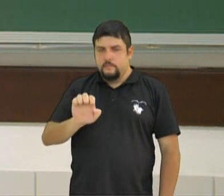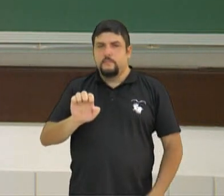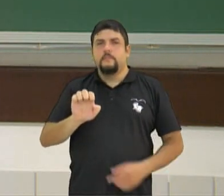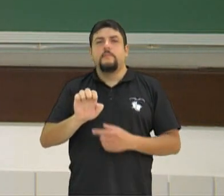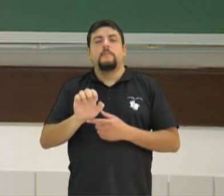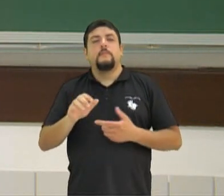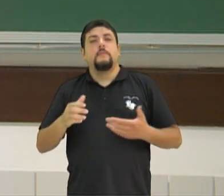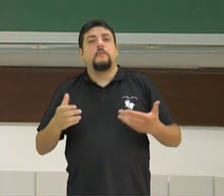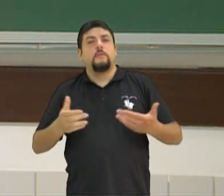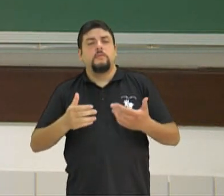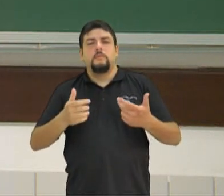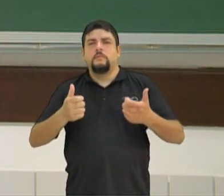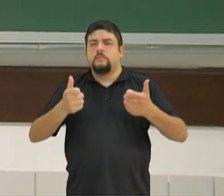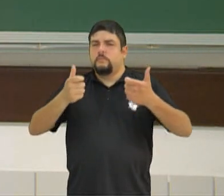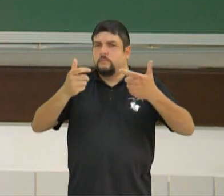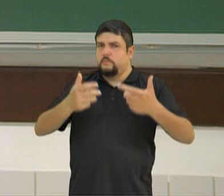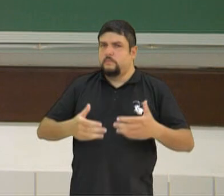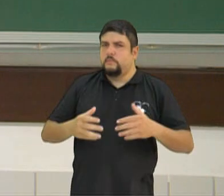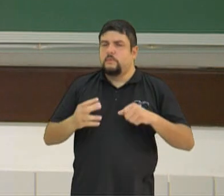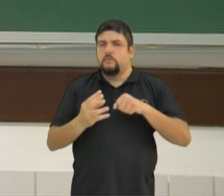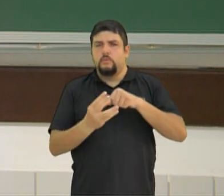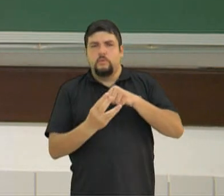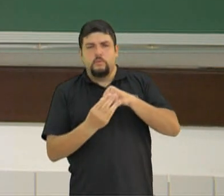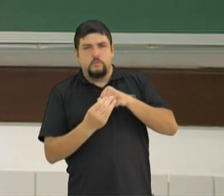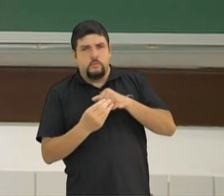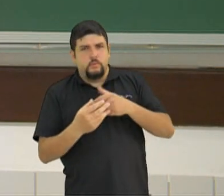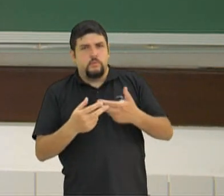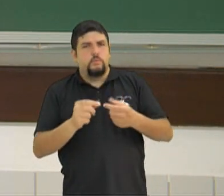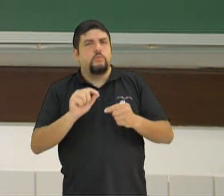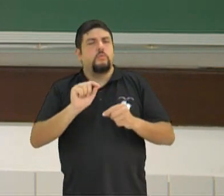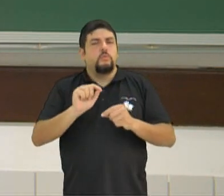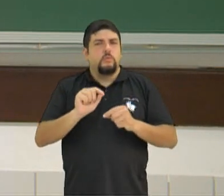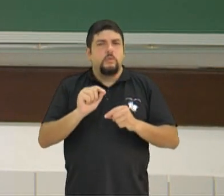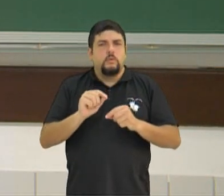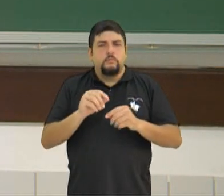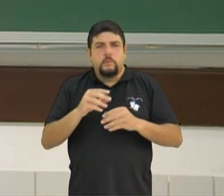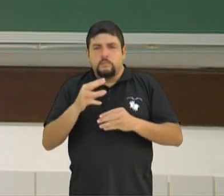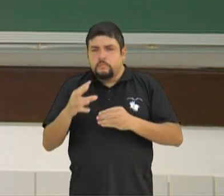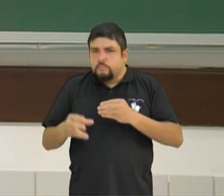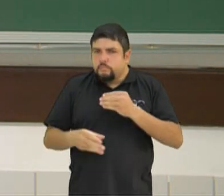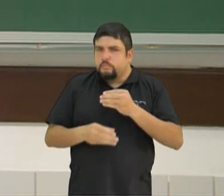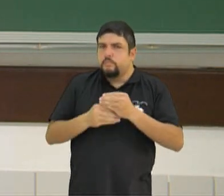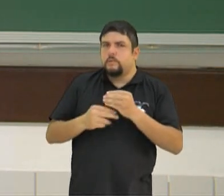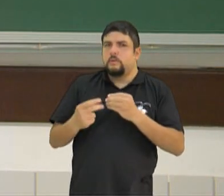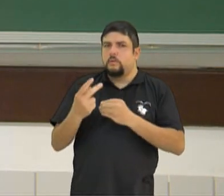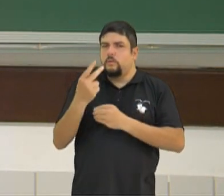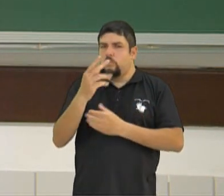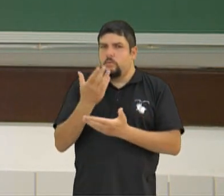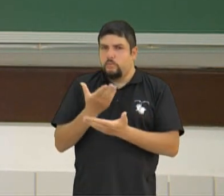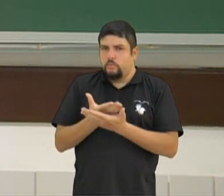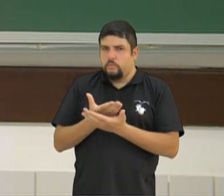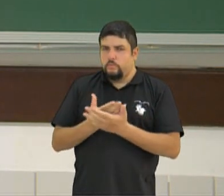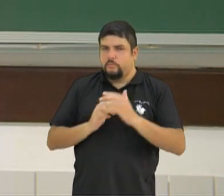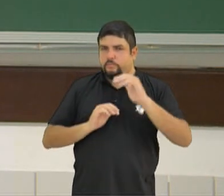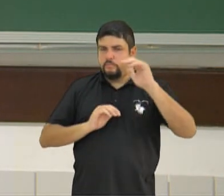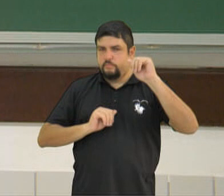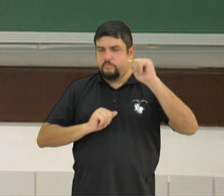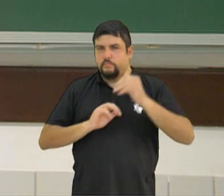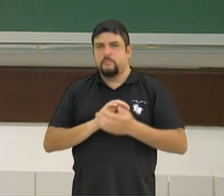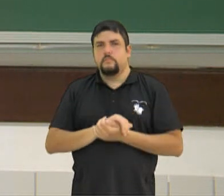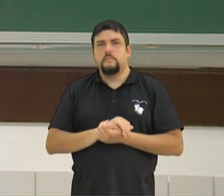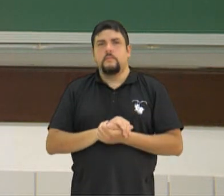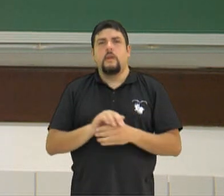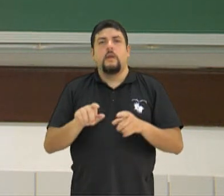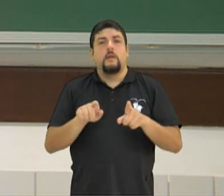compartilhar alguns conhecimentos aí que vão se acrescentando aos seus estudos da língua espanhola. Não podemos nos